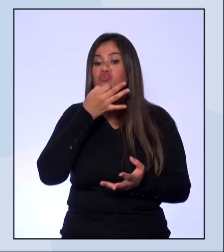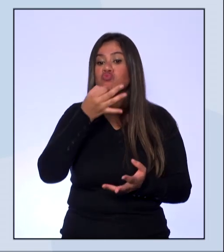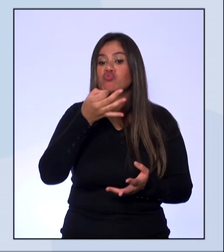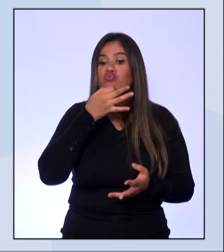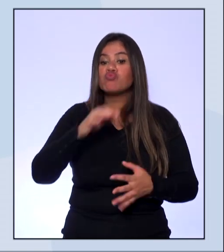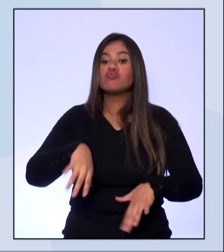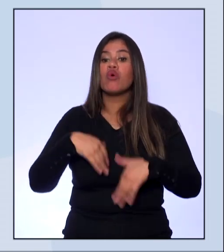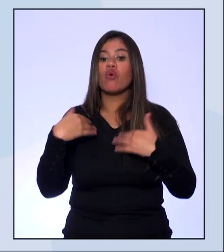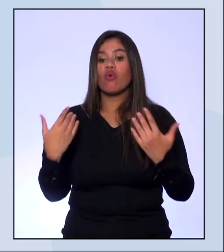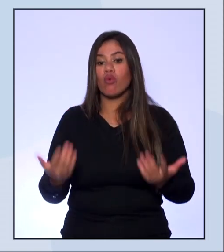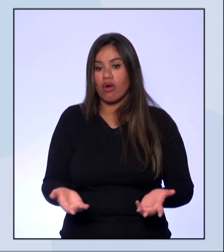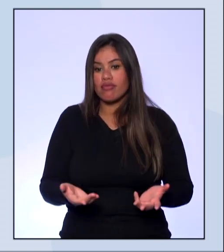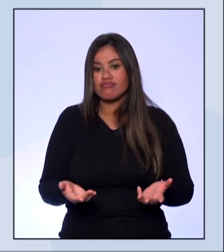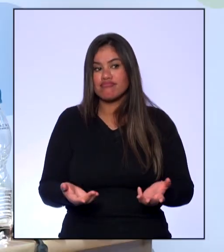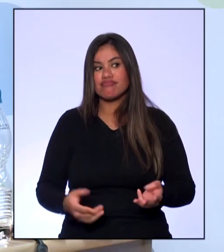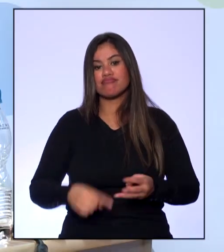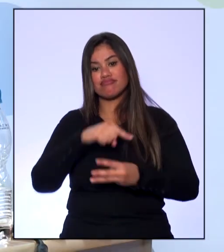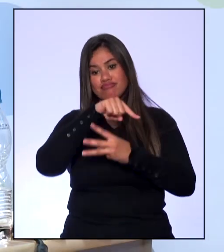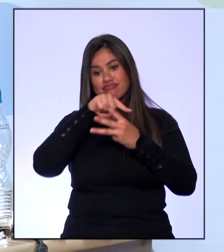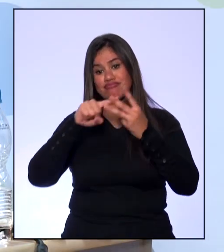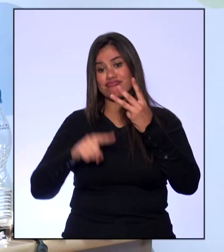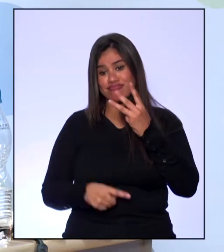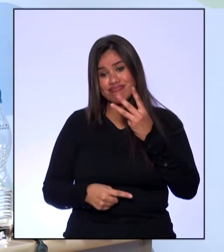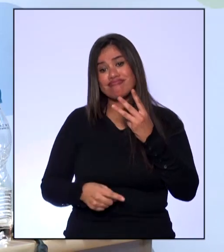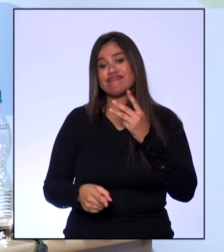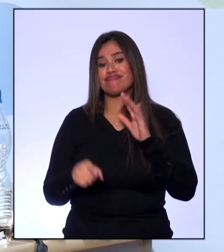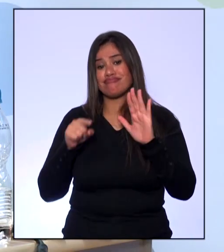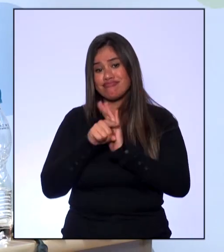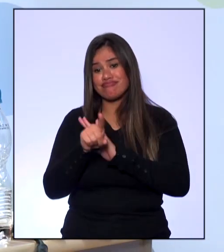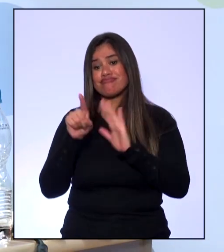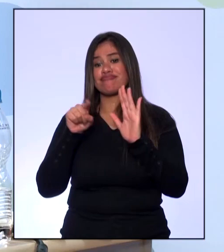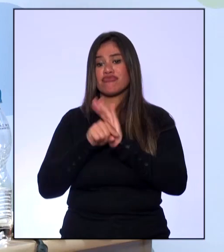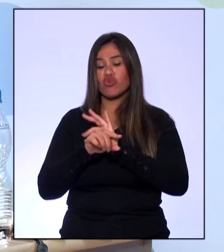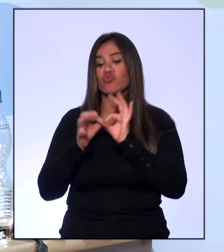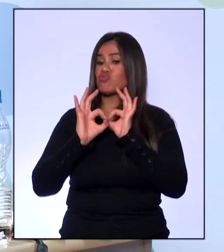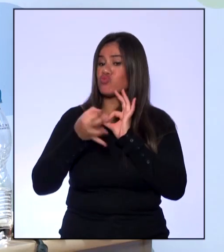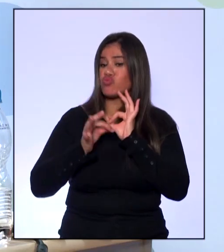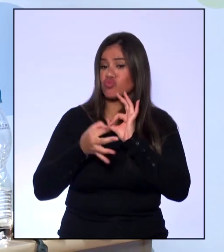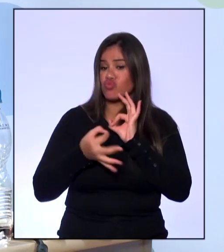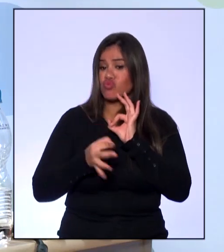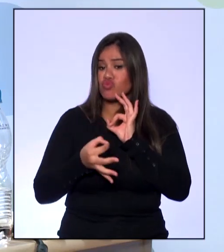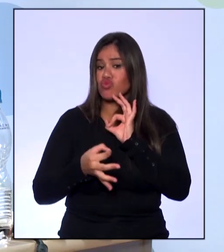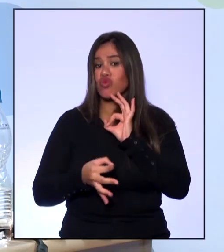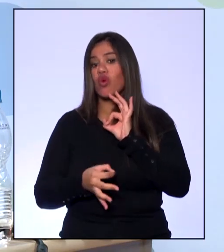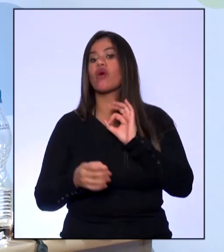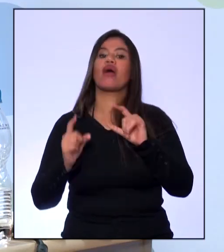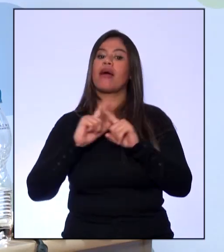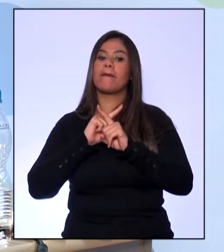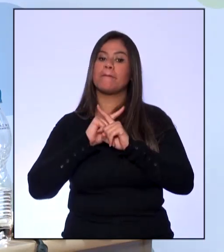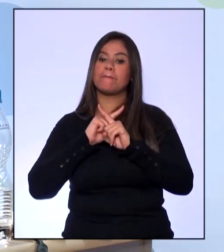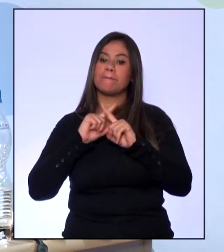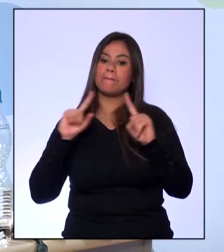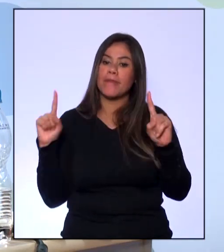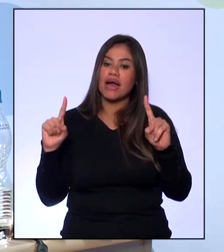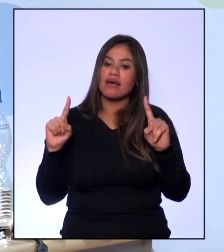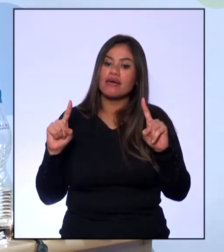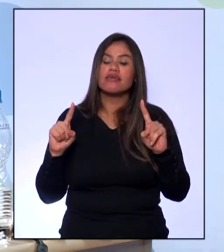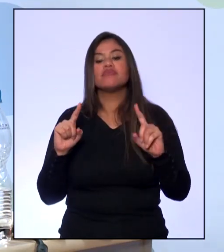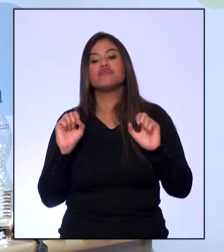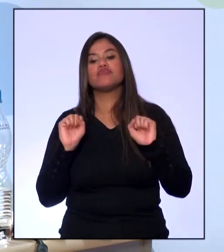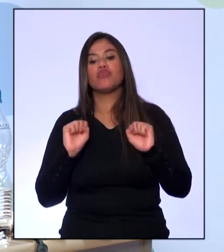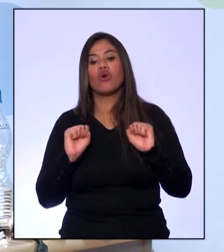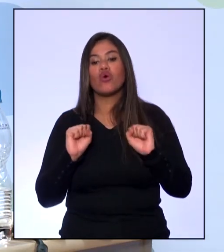é esse, gente? Eu sei que são 3 perguntas extensas, grandes, mas a